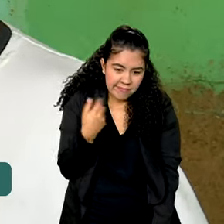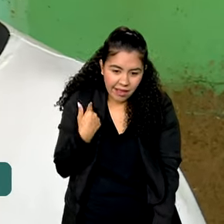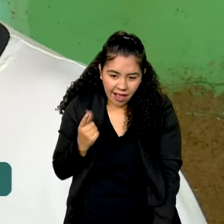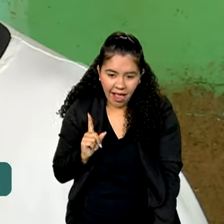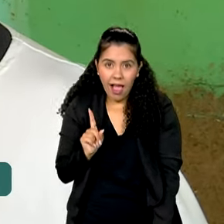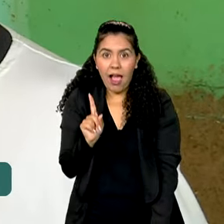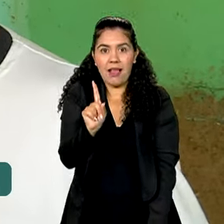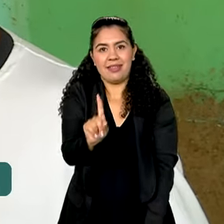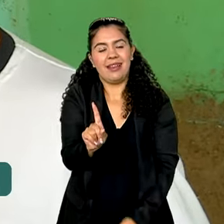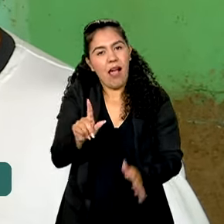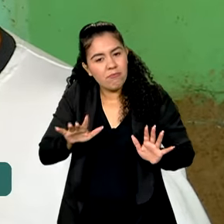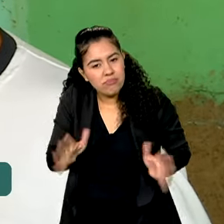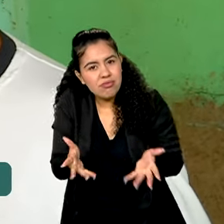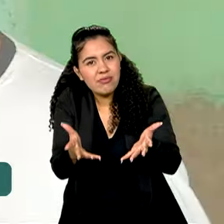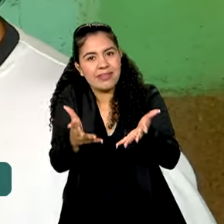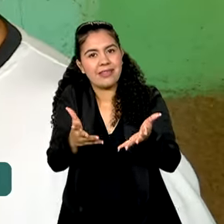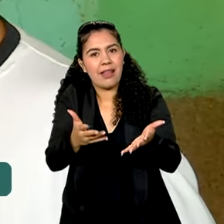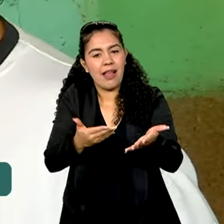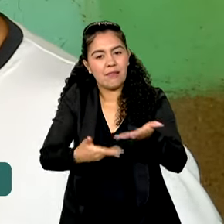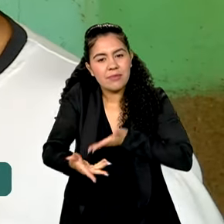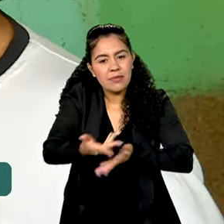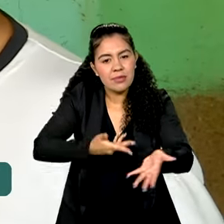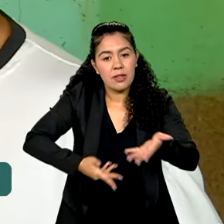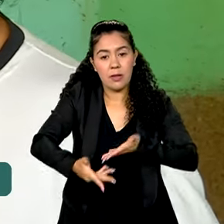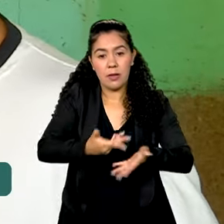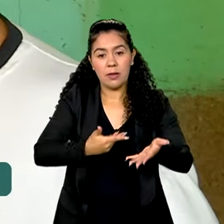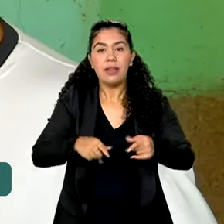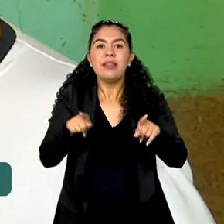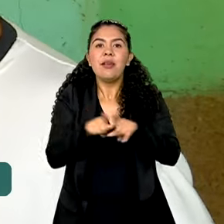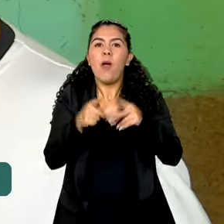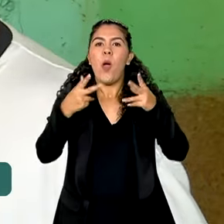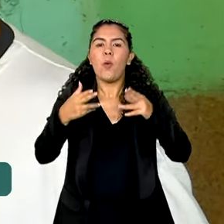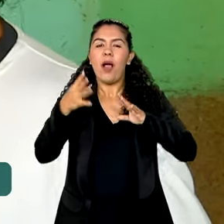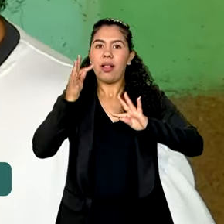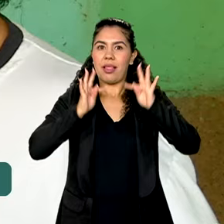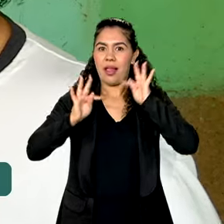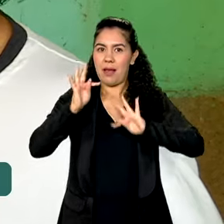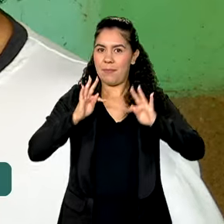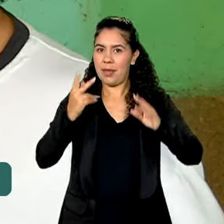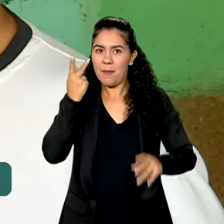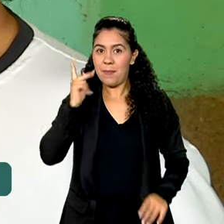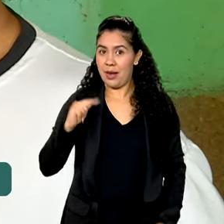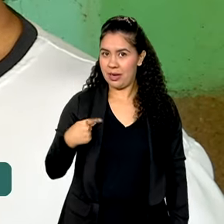dá aquele apoio, aquela conversa. Muitas vezes é uma terapia para a gente também,